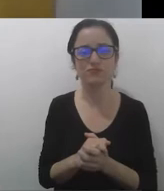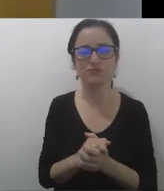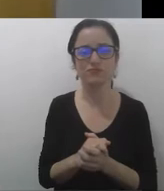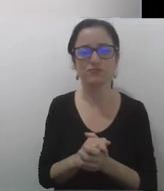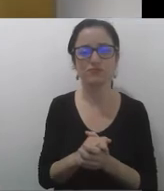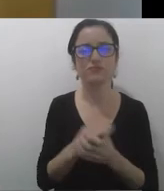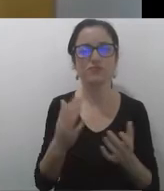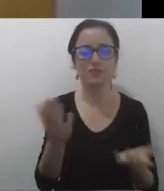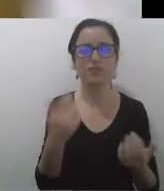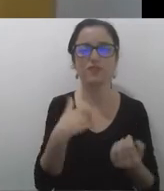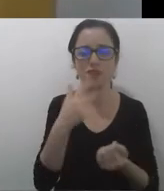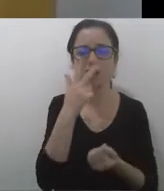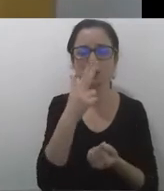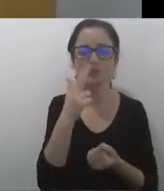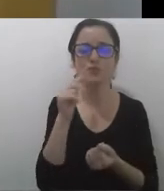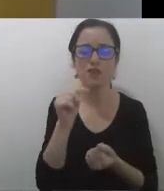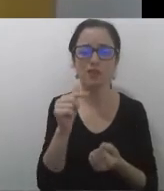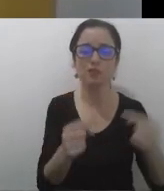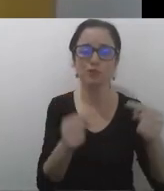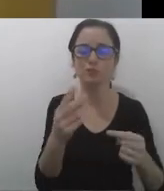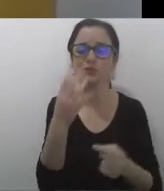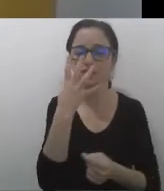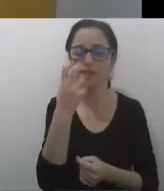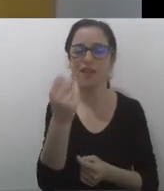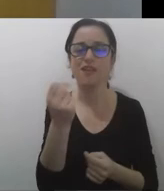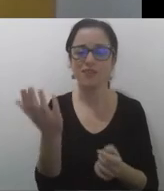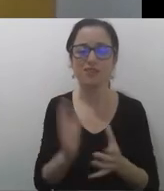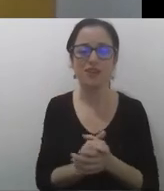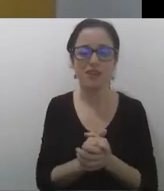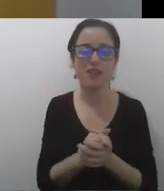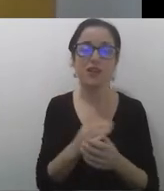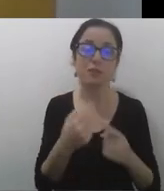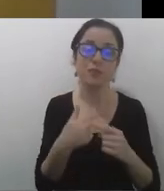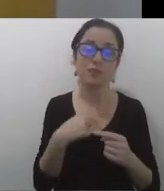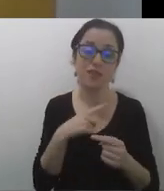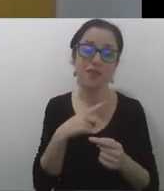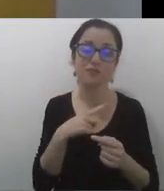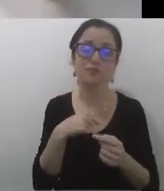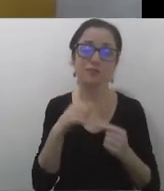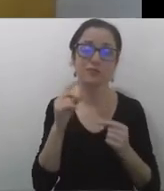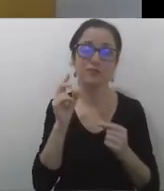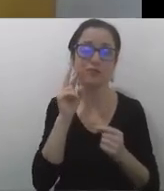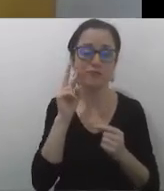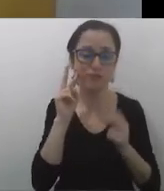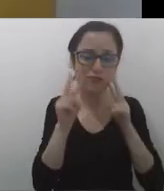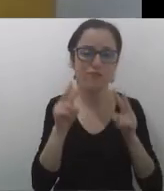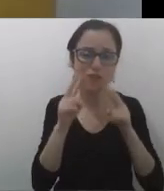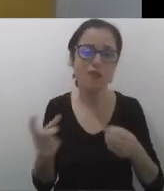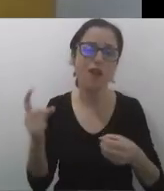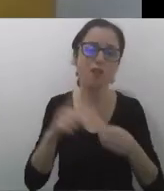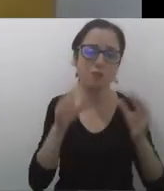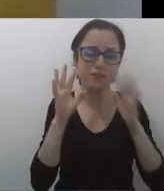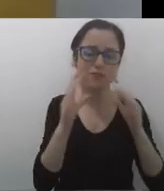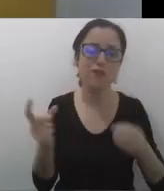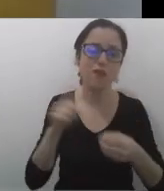okay. Eu acho que essa discussão é muito fascinante, né? Porque eu tenho me visto às voltas com